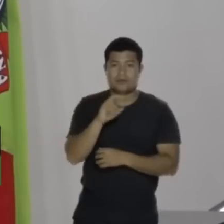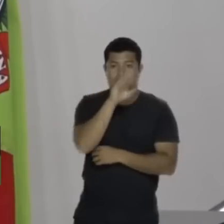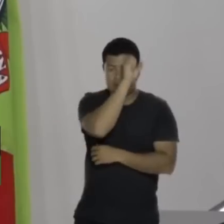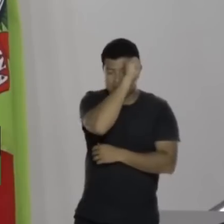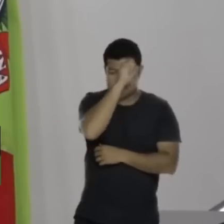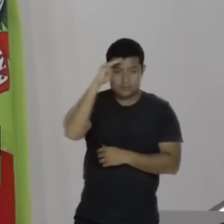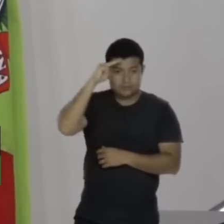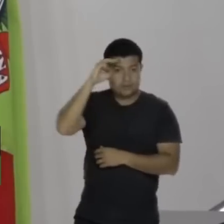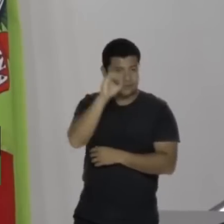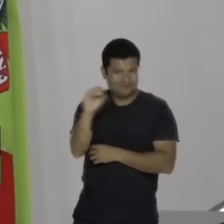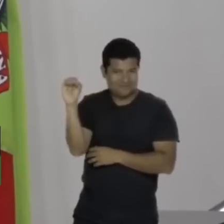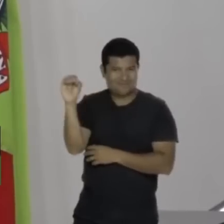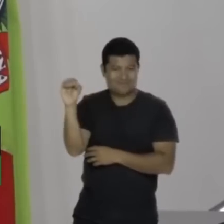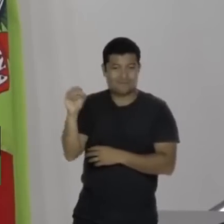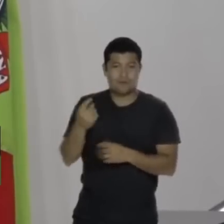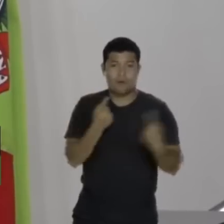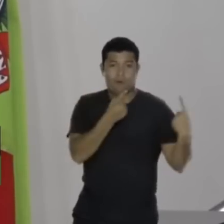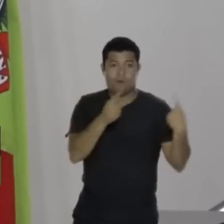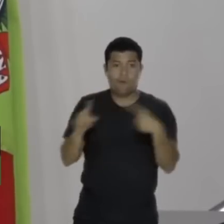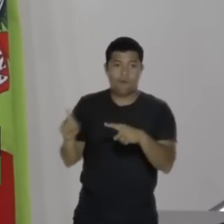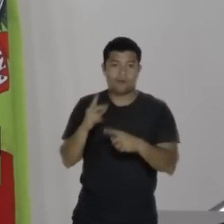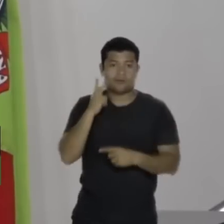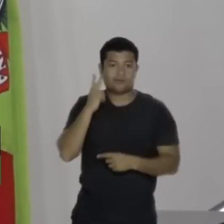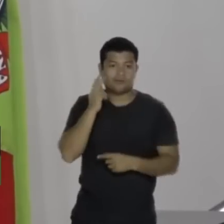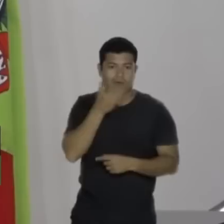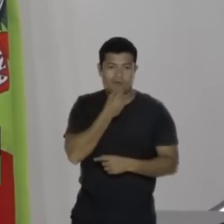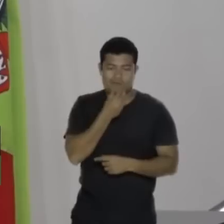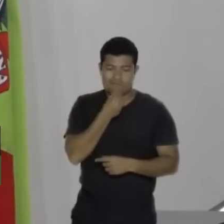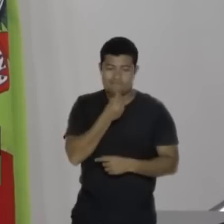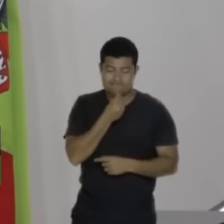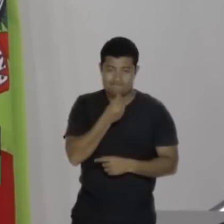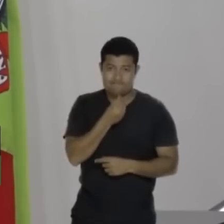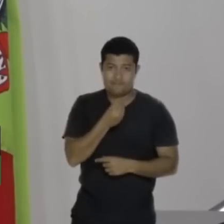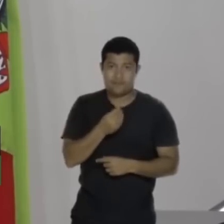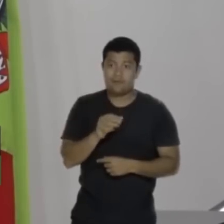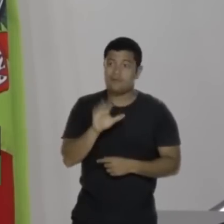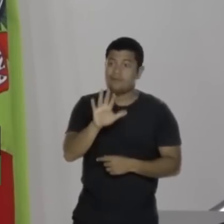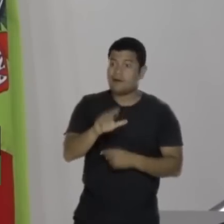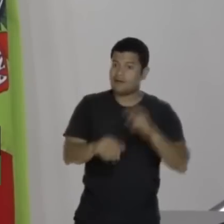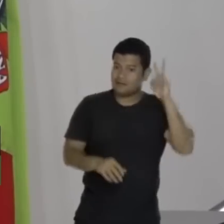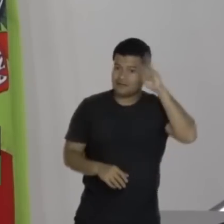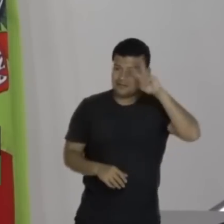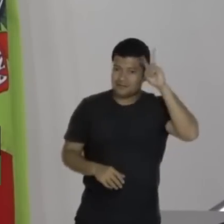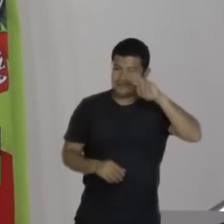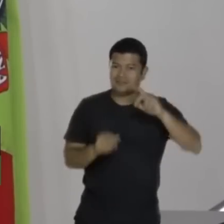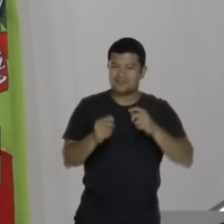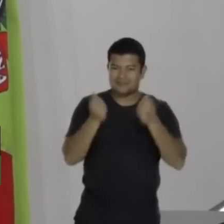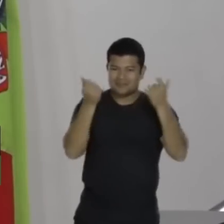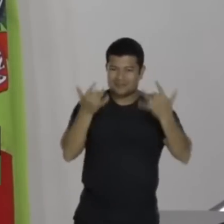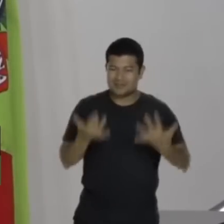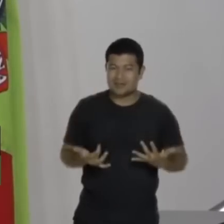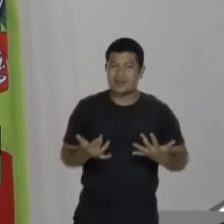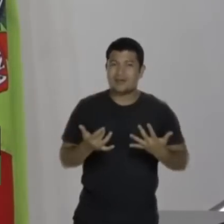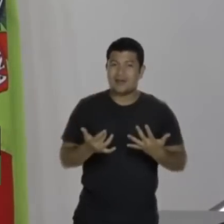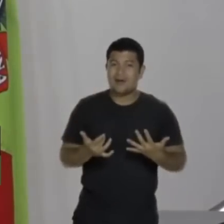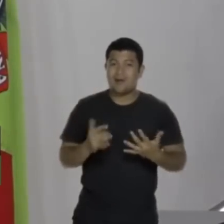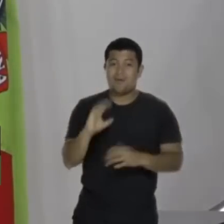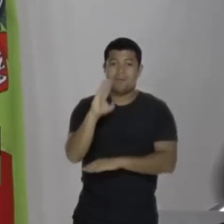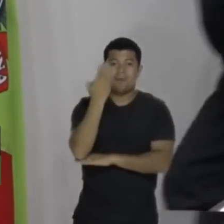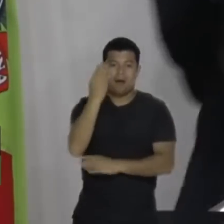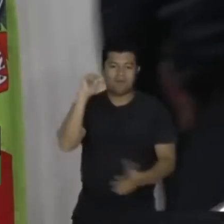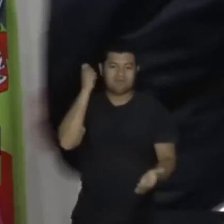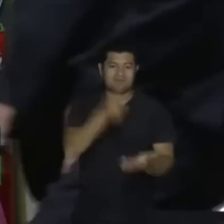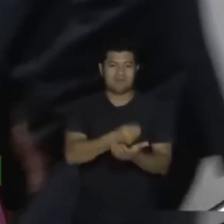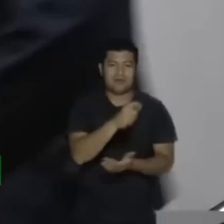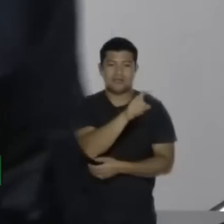Oeste contra o vereador. Só que pau que bate em Chico também bate em Francisco. E o que que